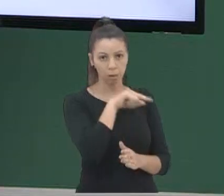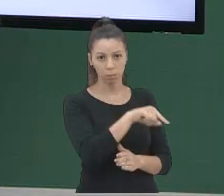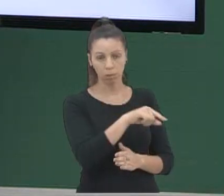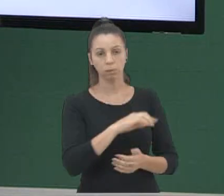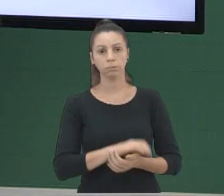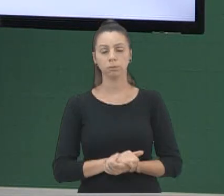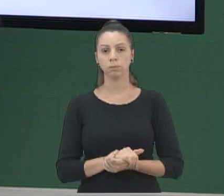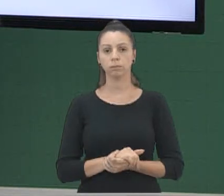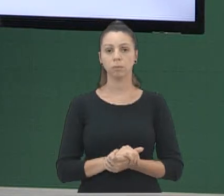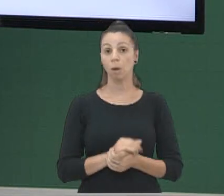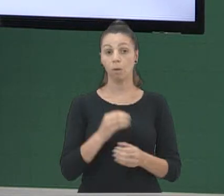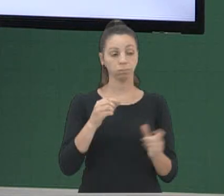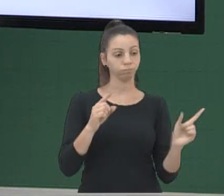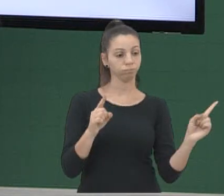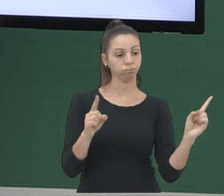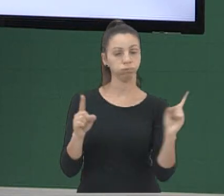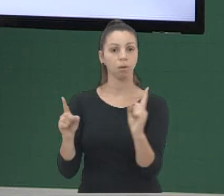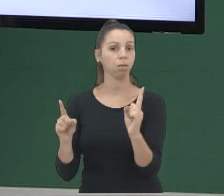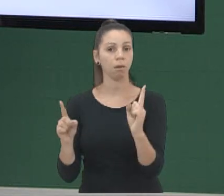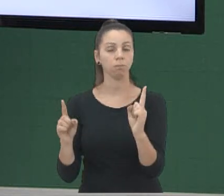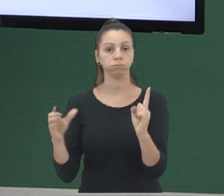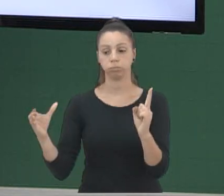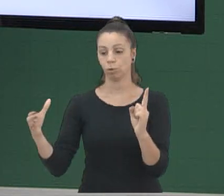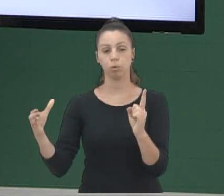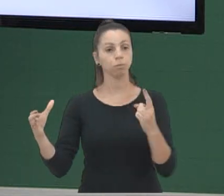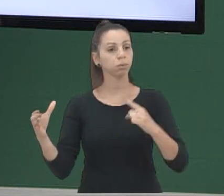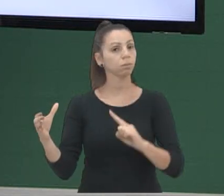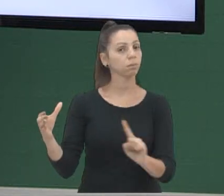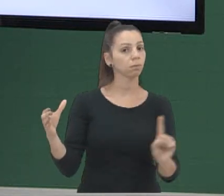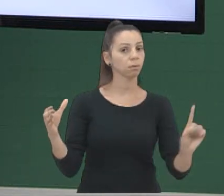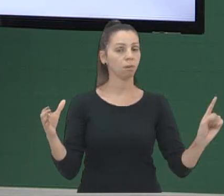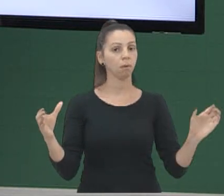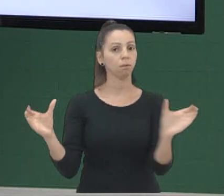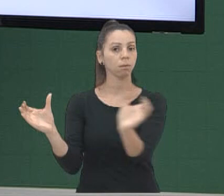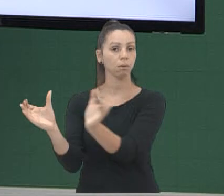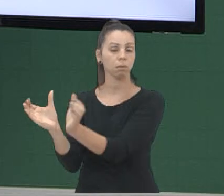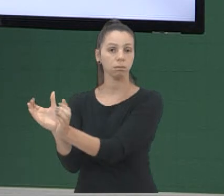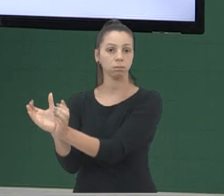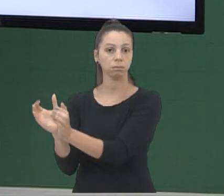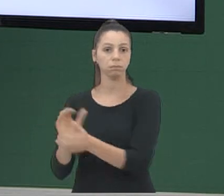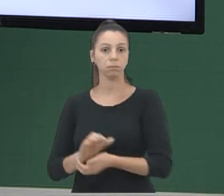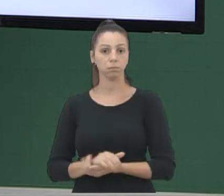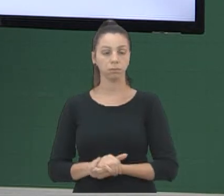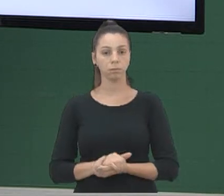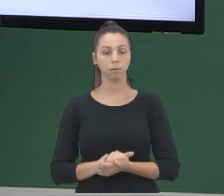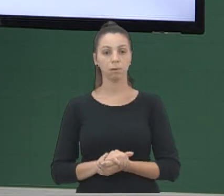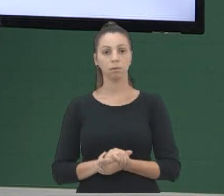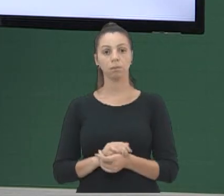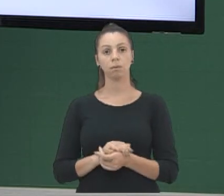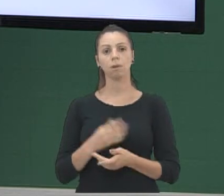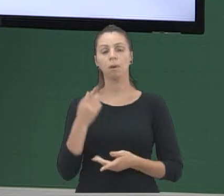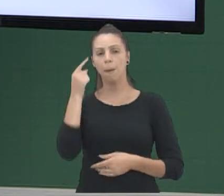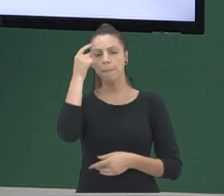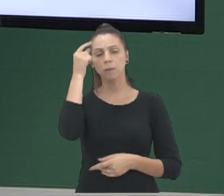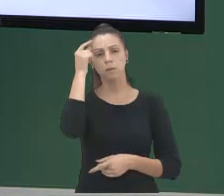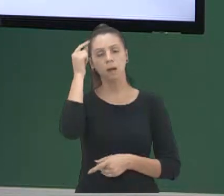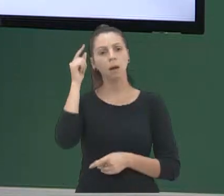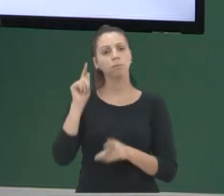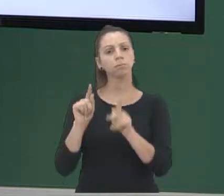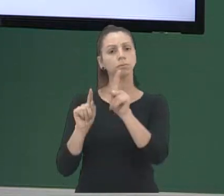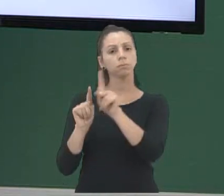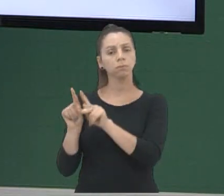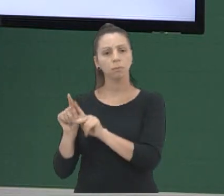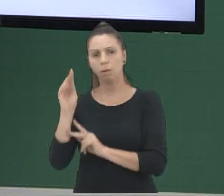algo mais profundo da psicologia dessa personagem, a gente poderia pensar um pouquinho, tá? Sobre essa